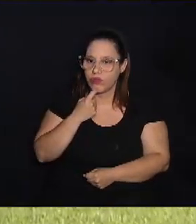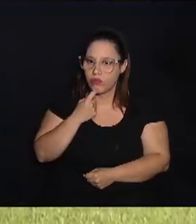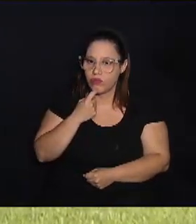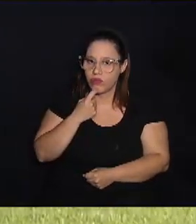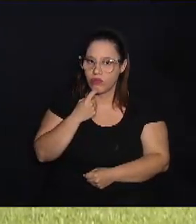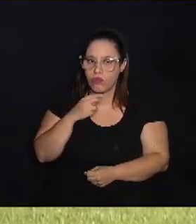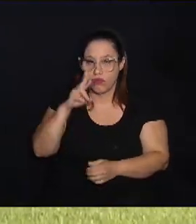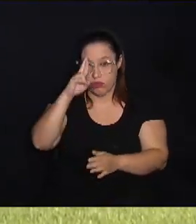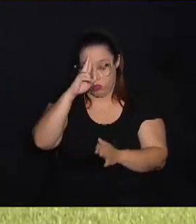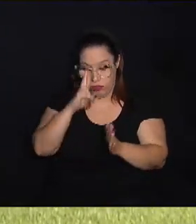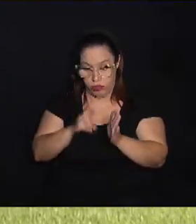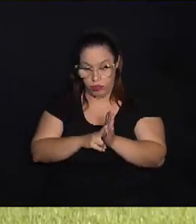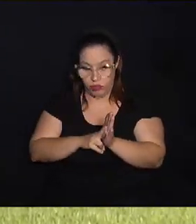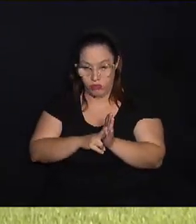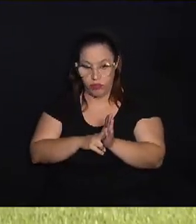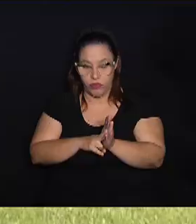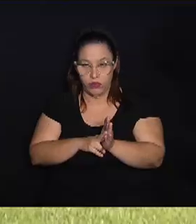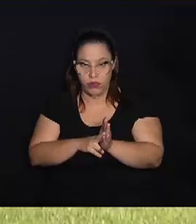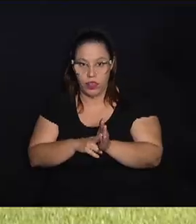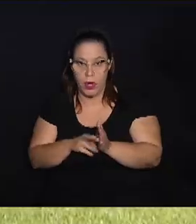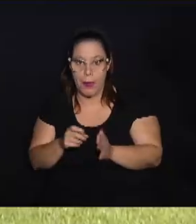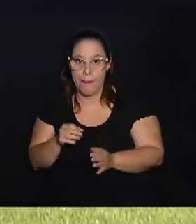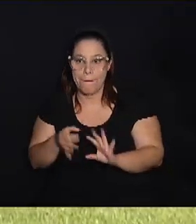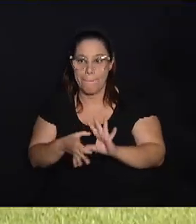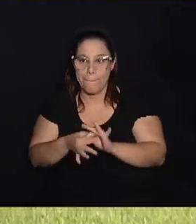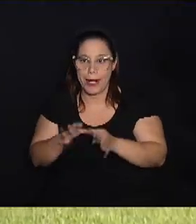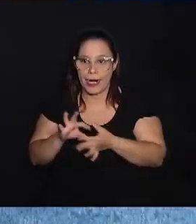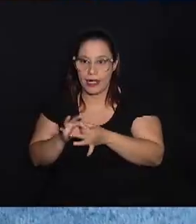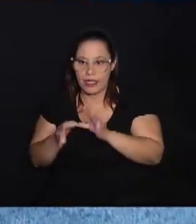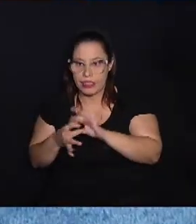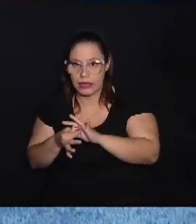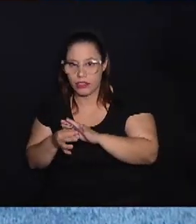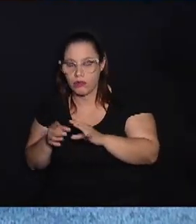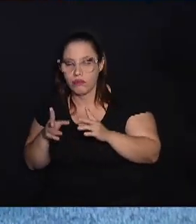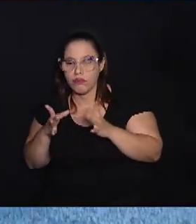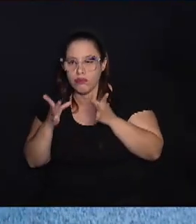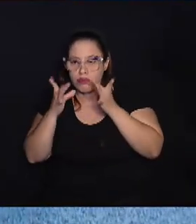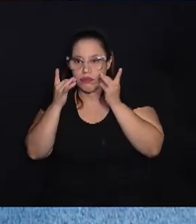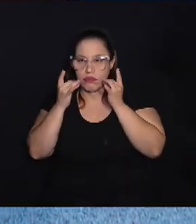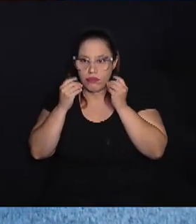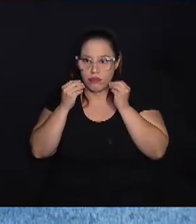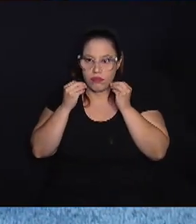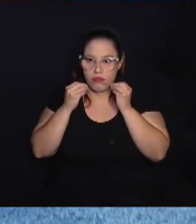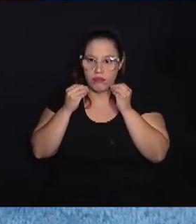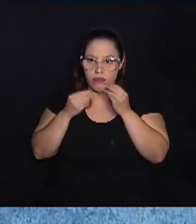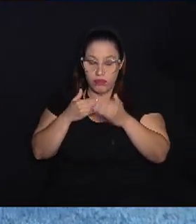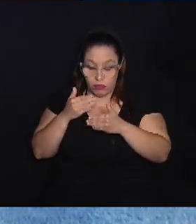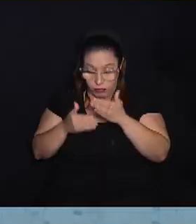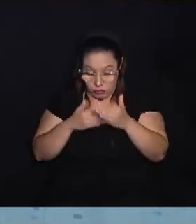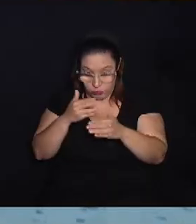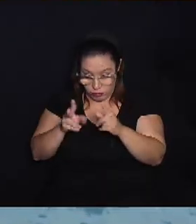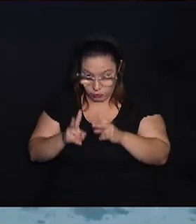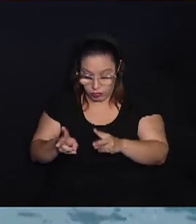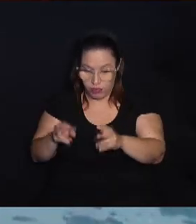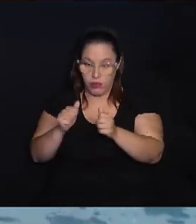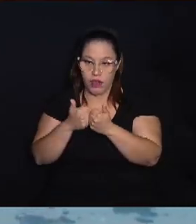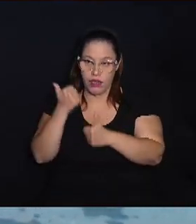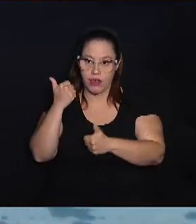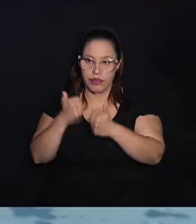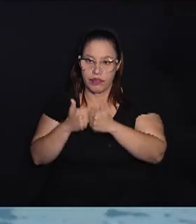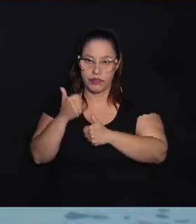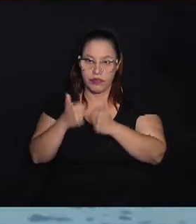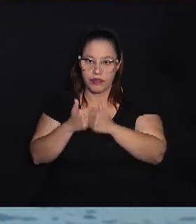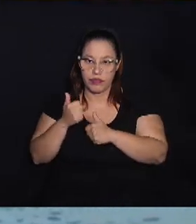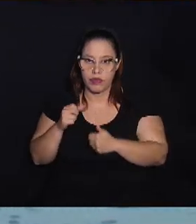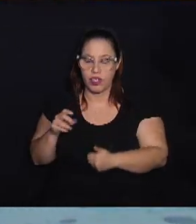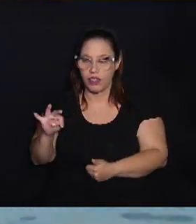referência para atletas que buscam marcas olímpicas e inspiração para quem deseja seguir carreira no esporte. No caso